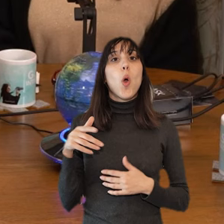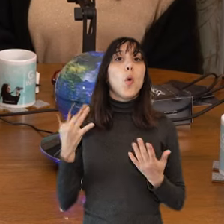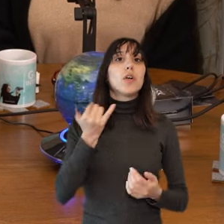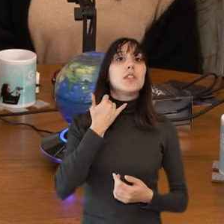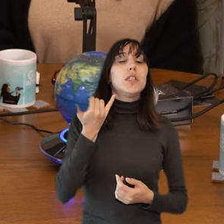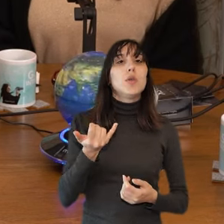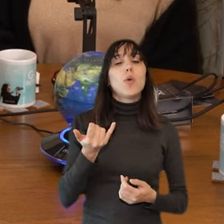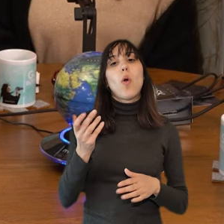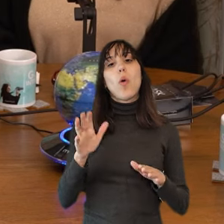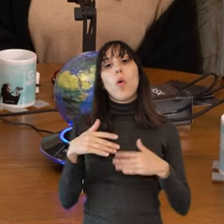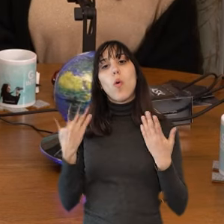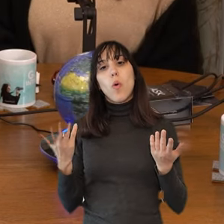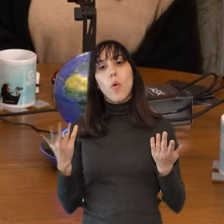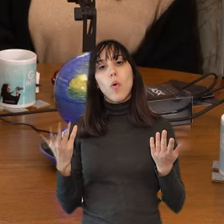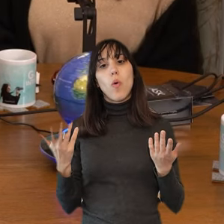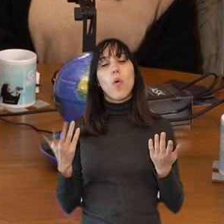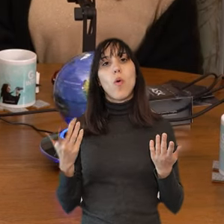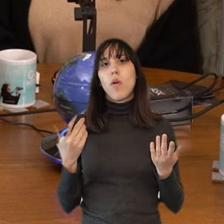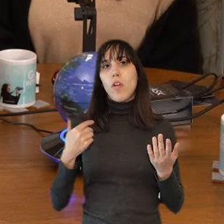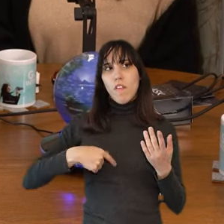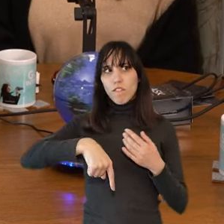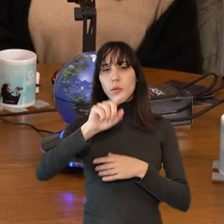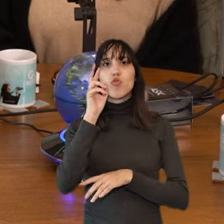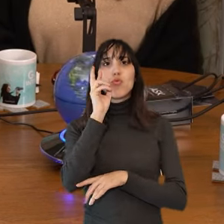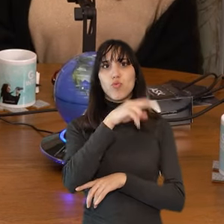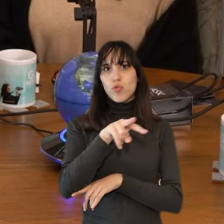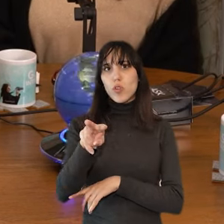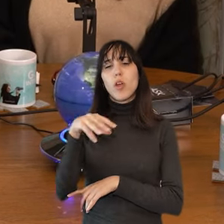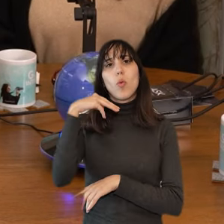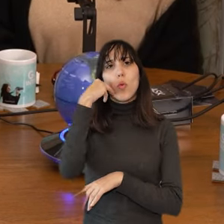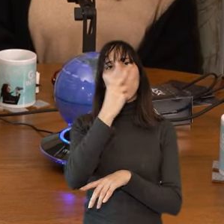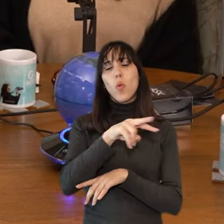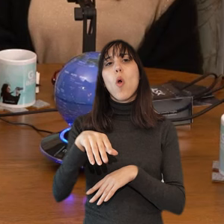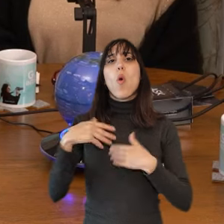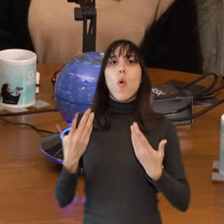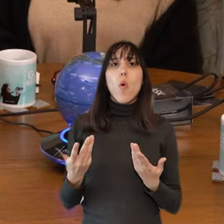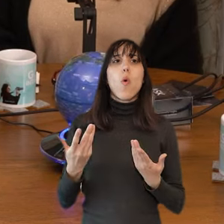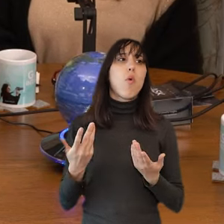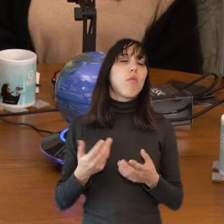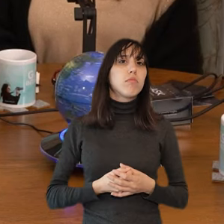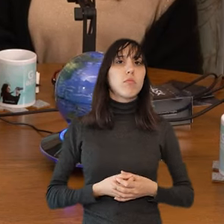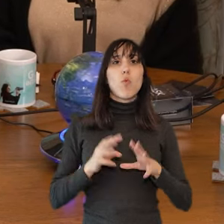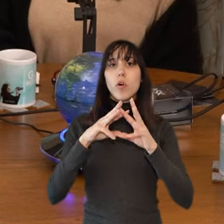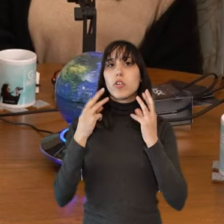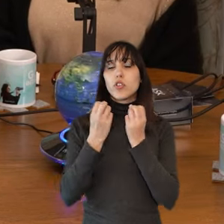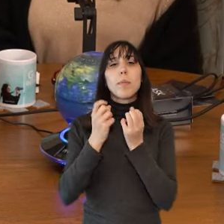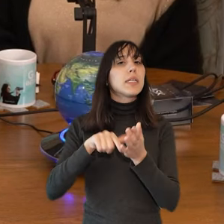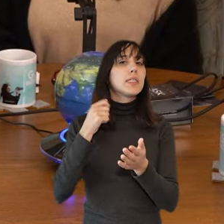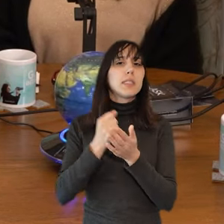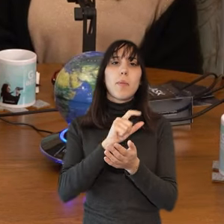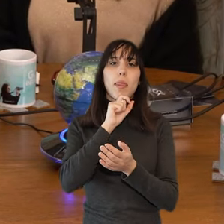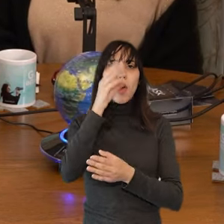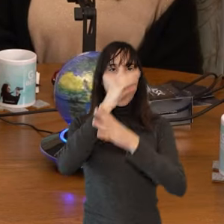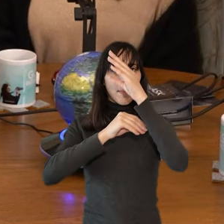tio ou vamos a um museu ou vamos a um workshop ou portanto há sempre oportunidades de aprendizagem à volta da